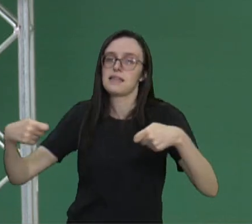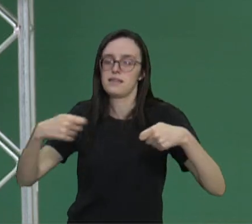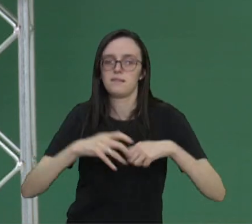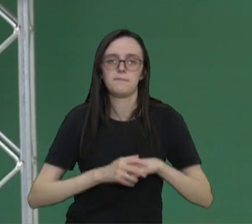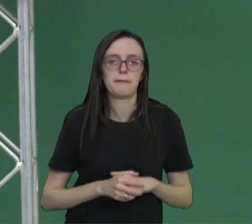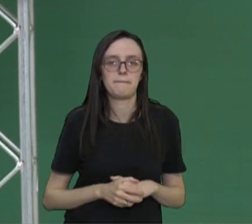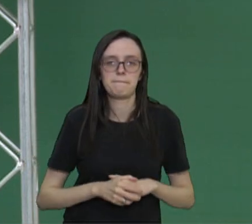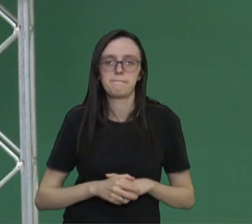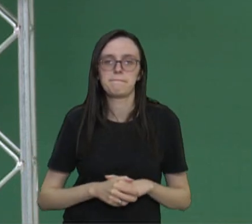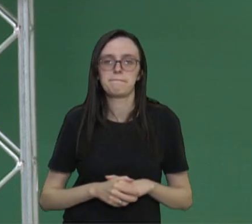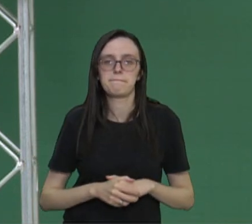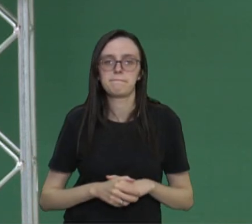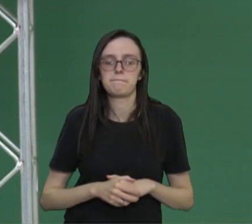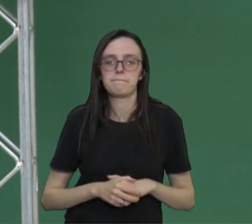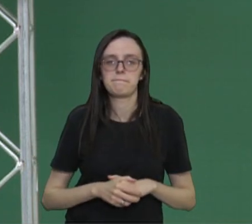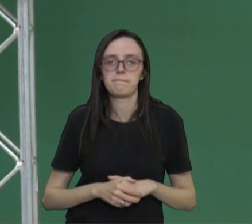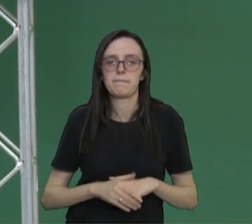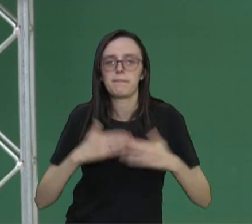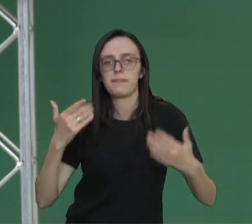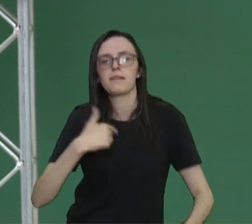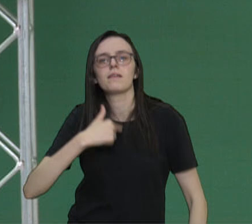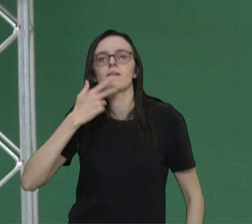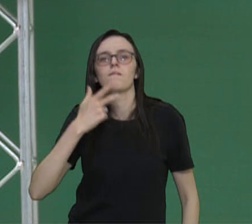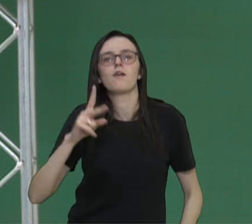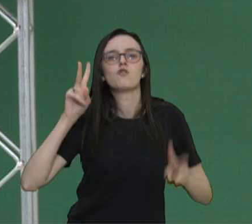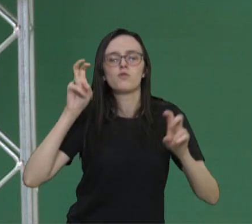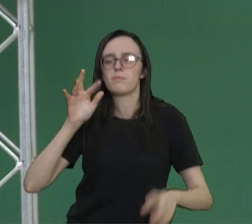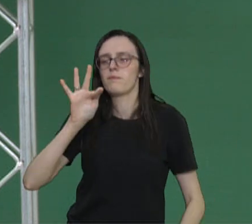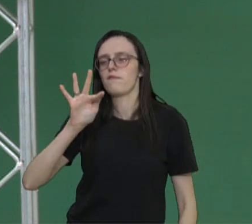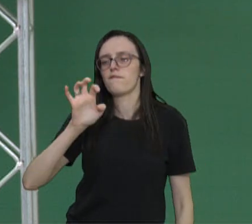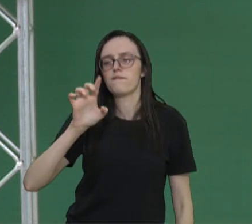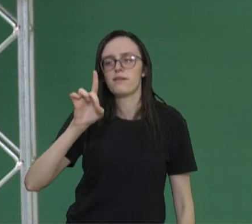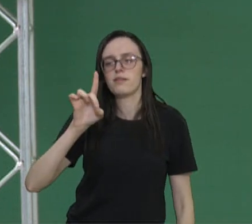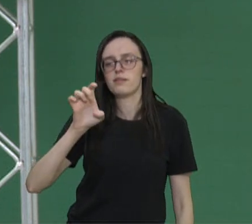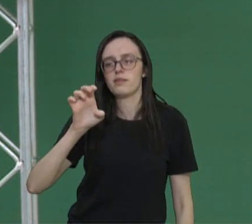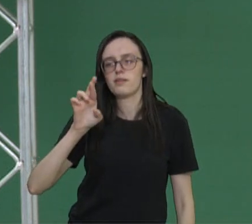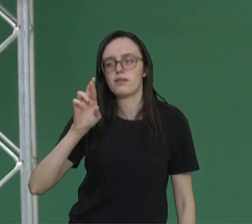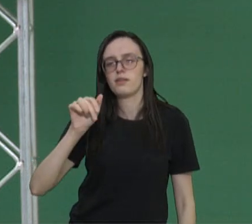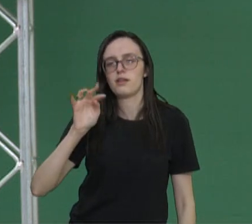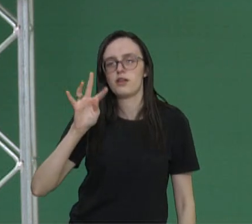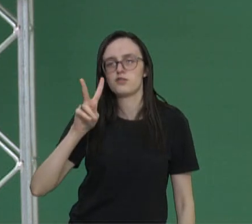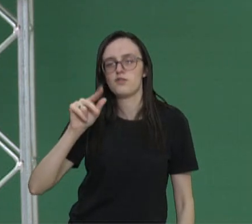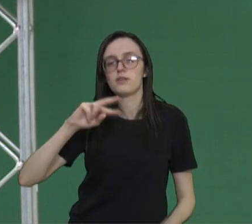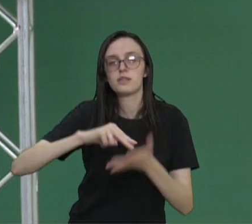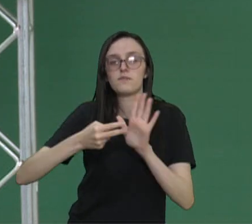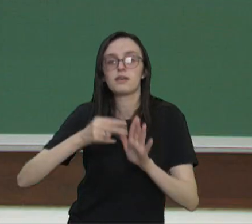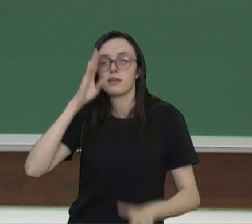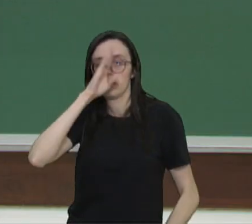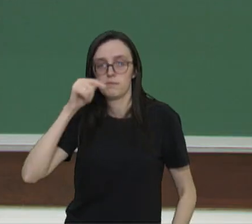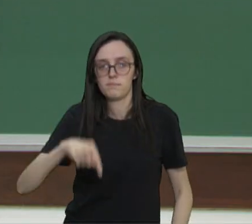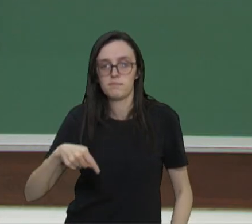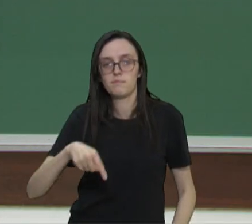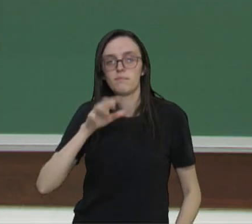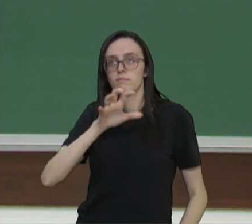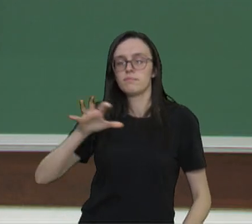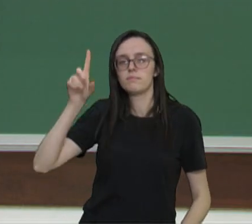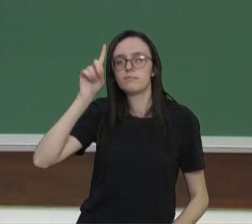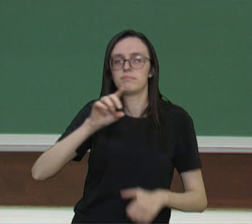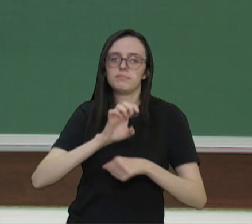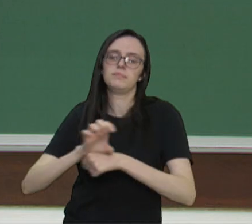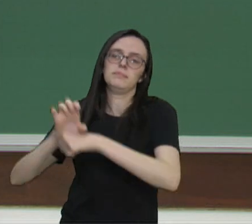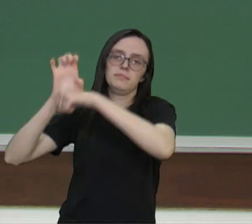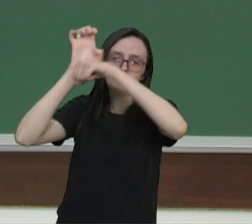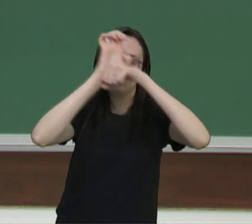população. Quando eu falo em federativa, é porque o nosso país, o Brasil, ele é formado por